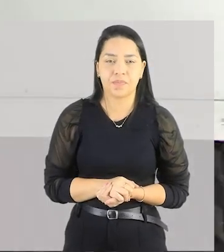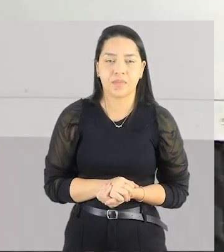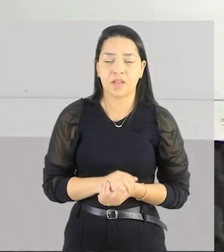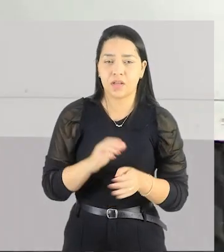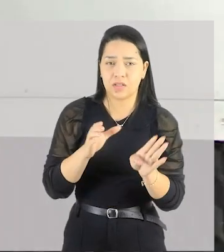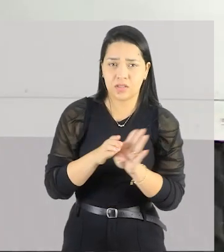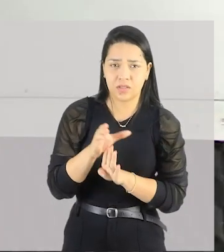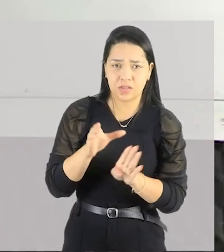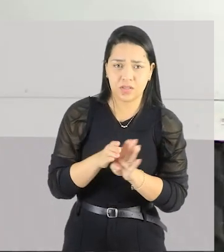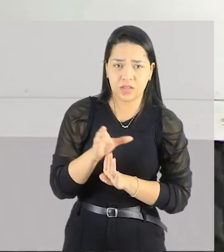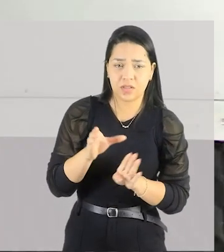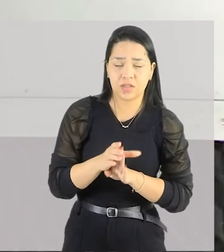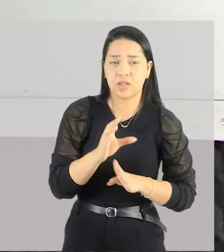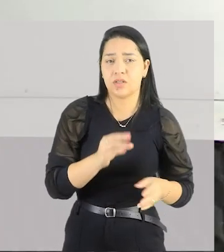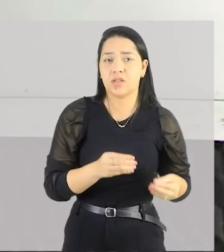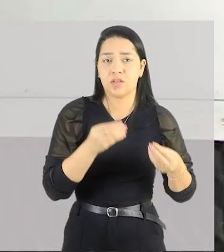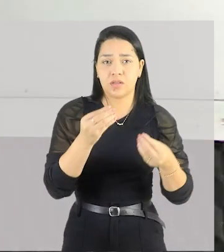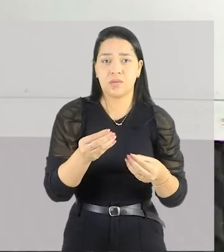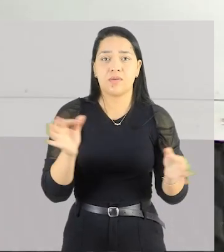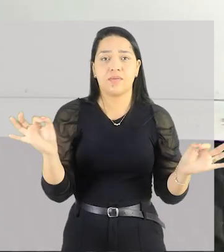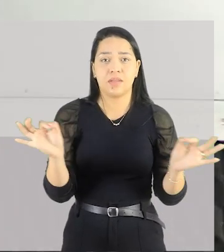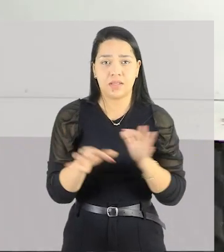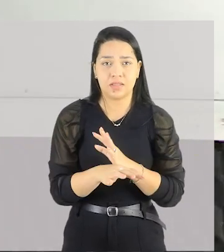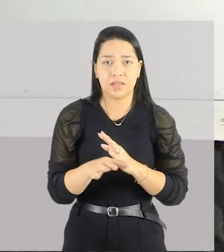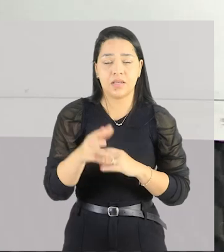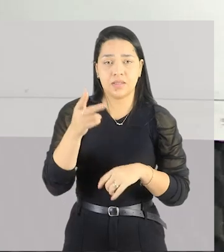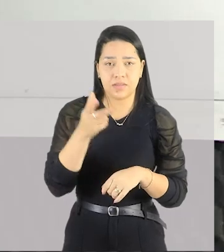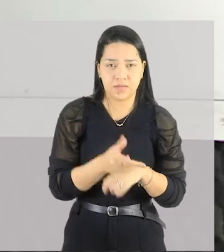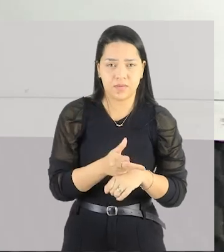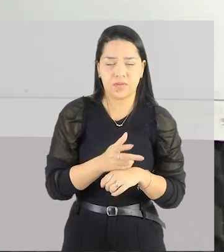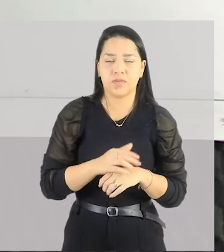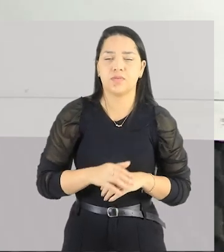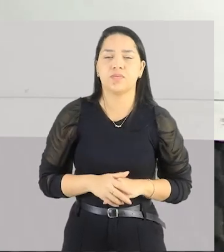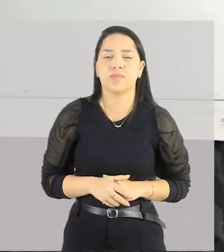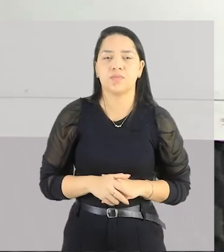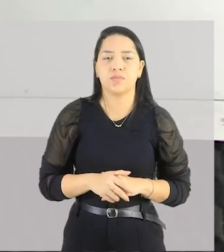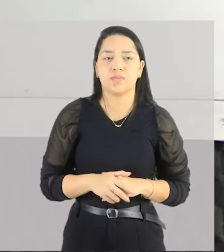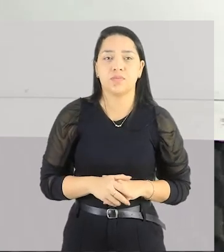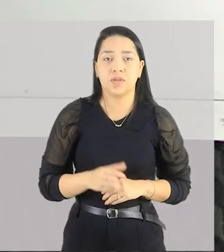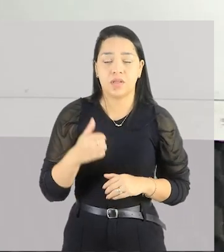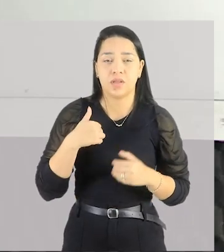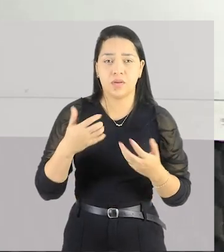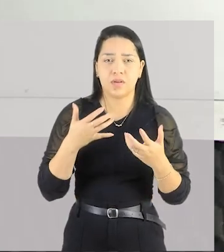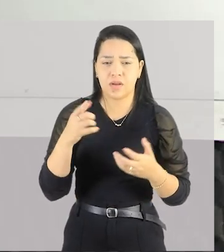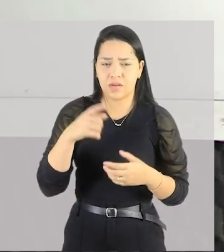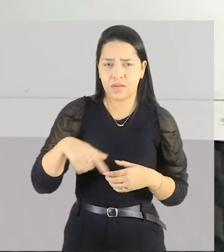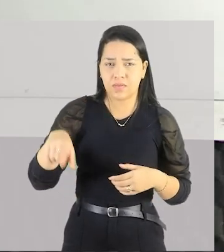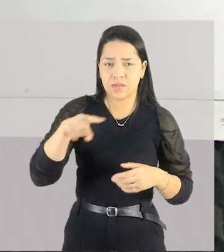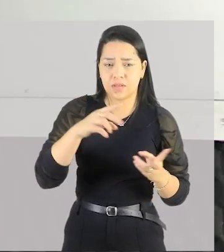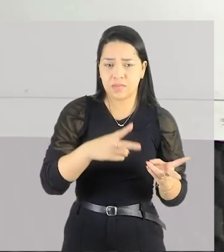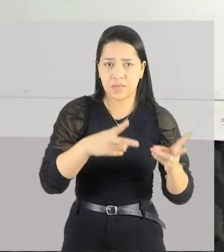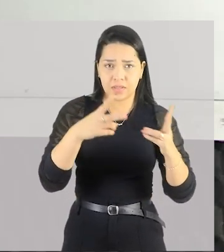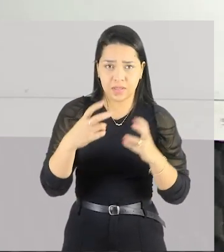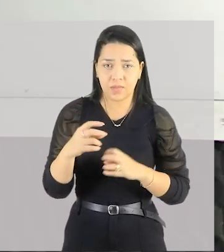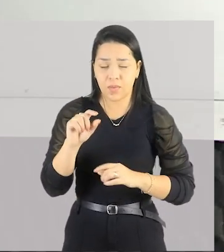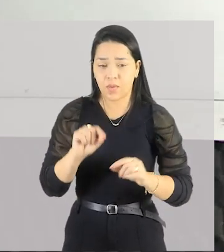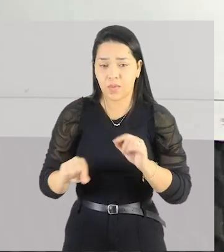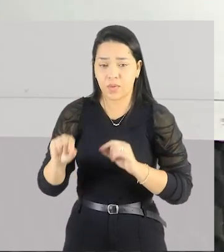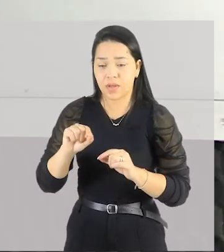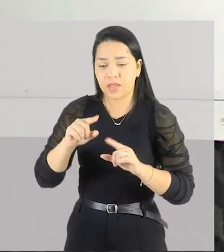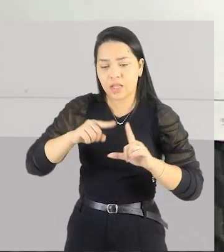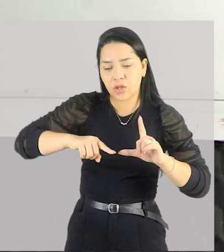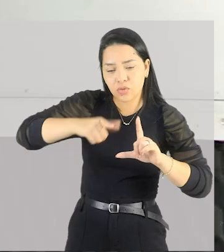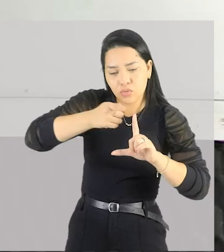Uma dica que eu vou te fornecer, tá? Para finalizar esse vídeo. Eu quero que você observe os pontos que estão